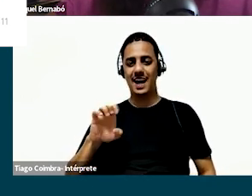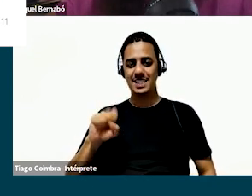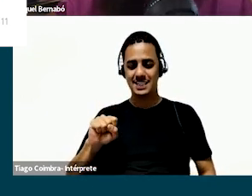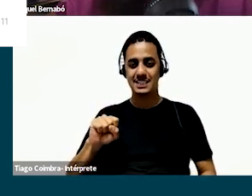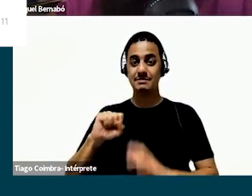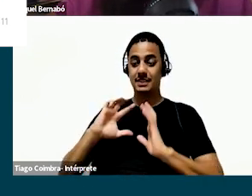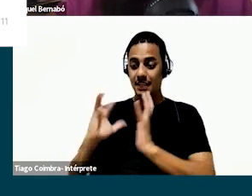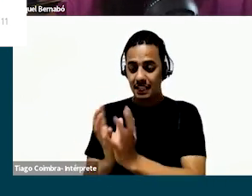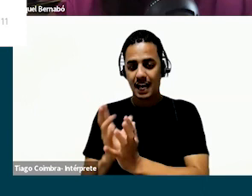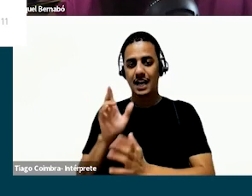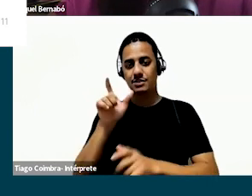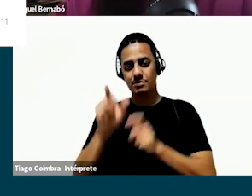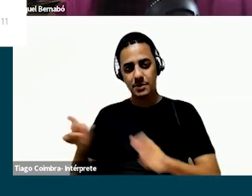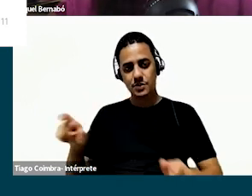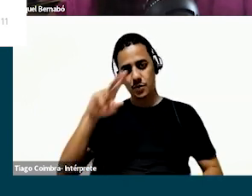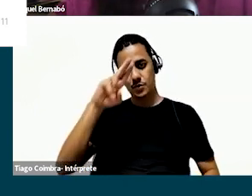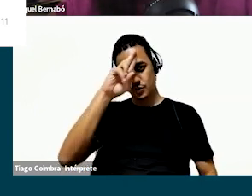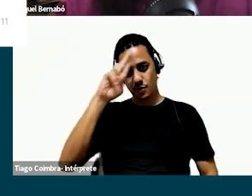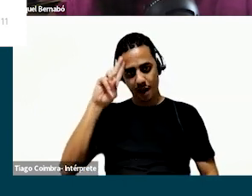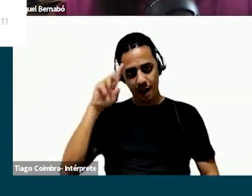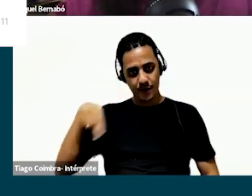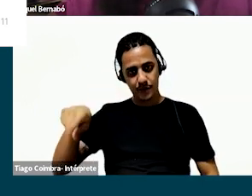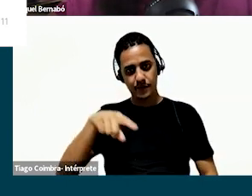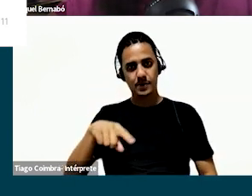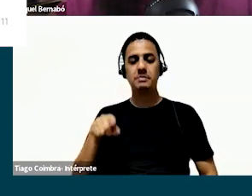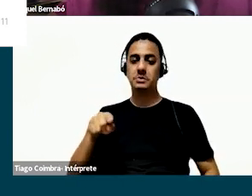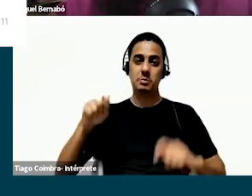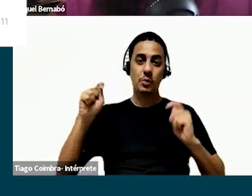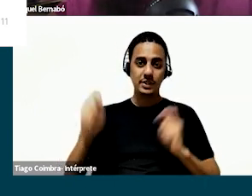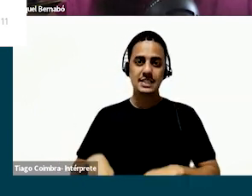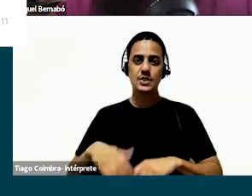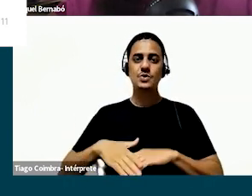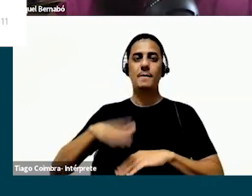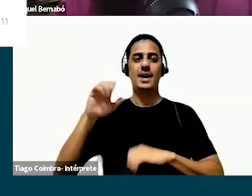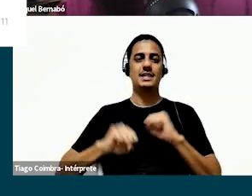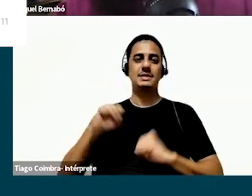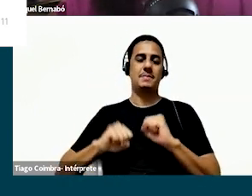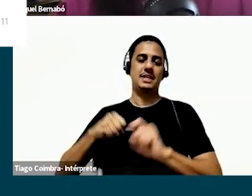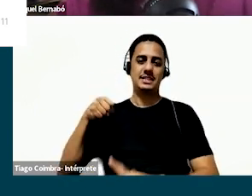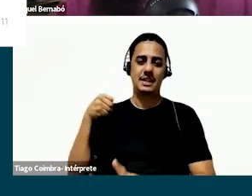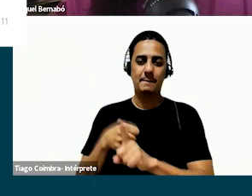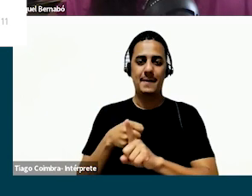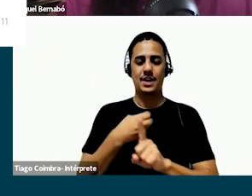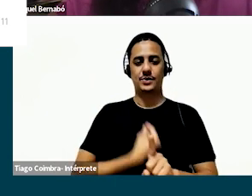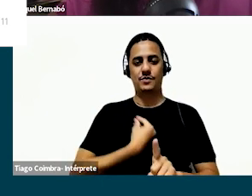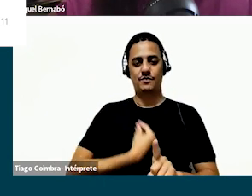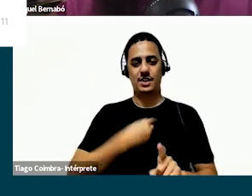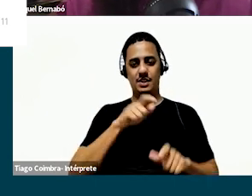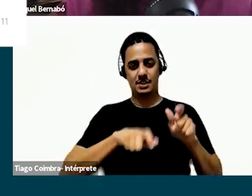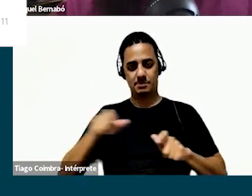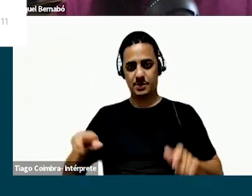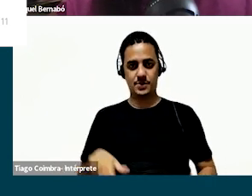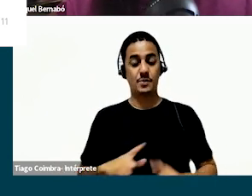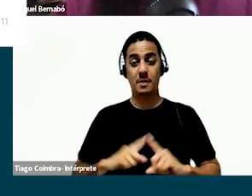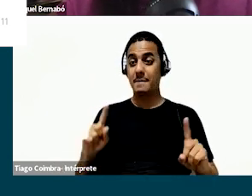funcionalidades e serviços muito mais adequados para aquela categoria de usuário especificamente. E isso potencializou mais ainda o negócio da empresa e o